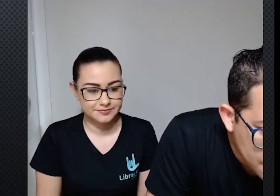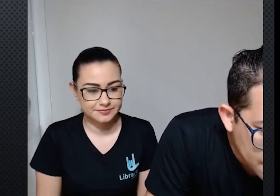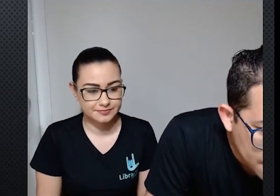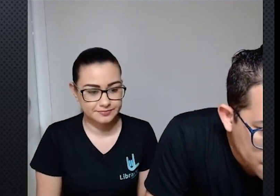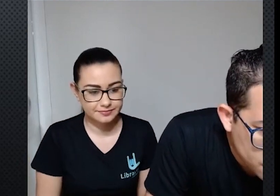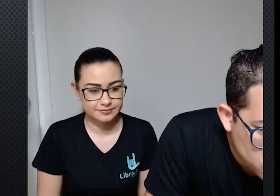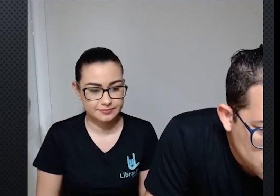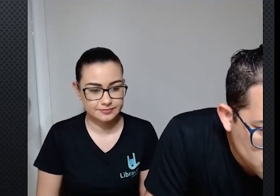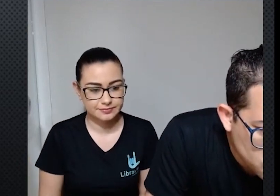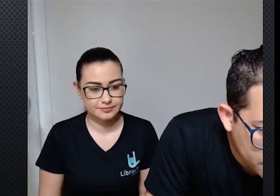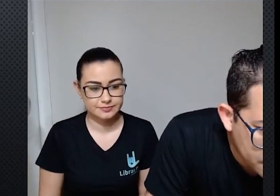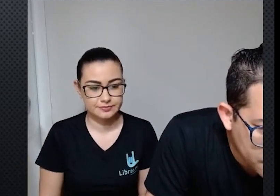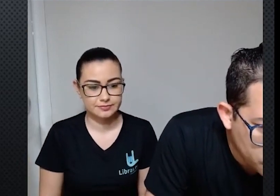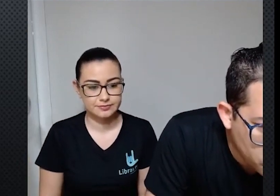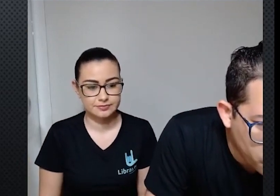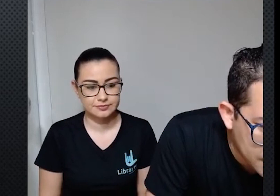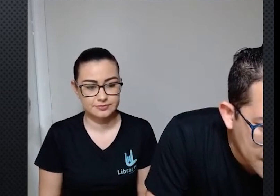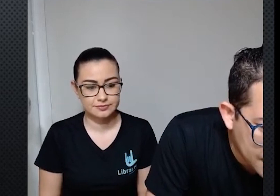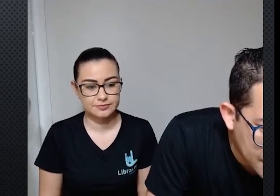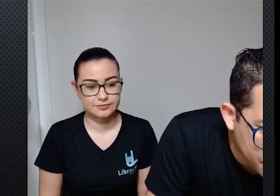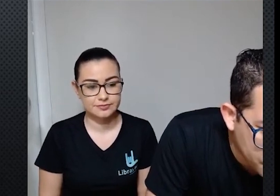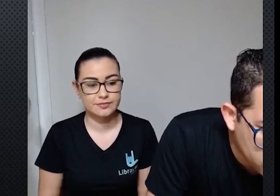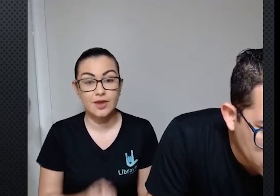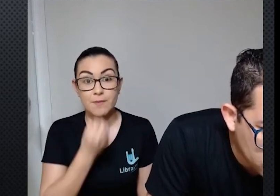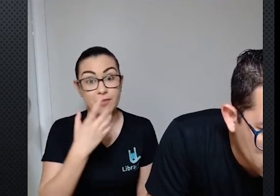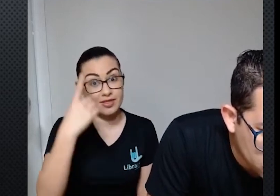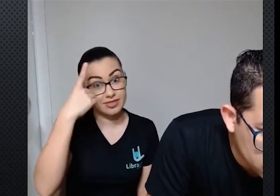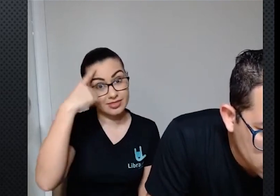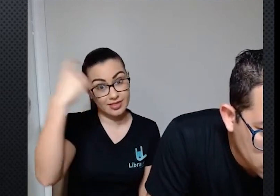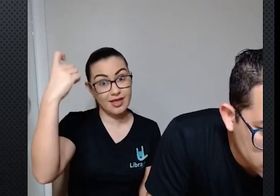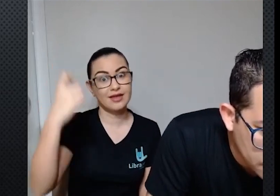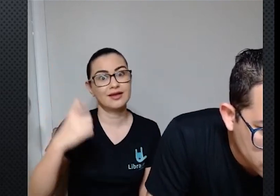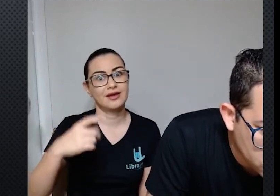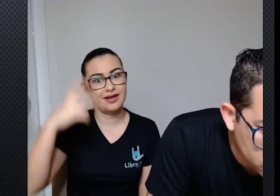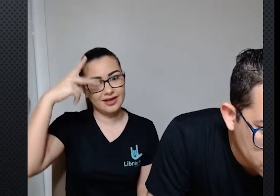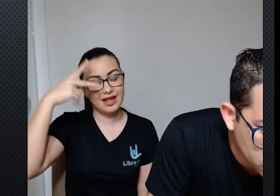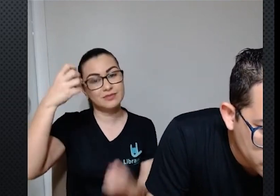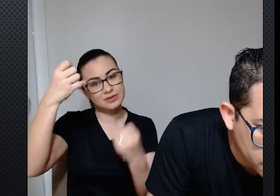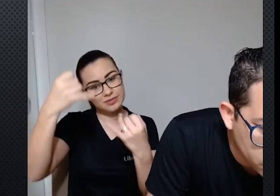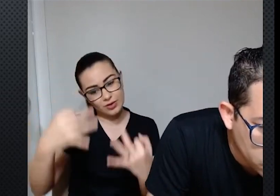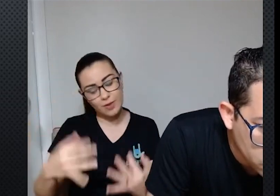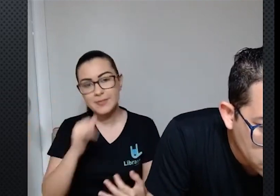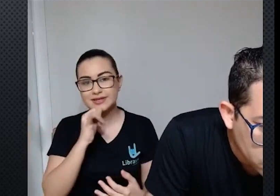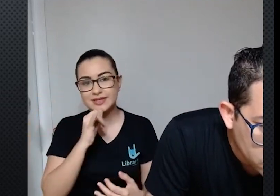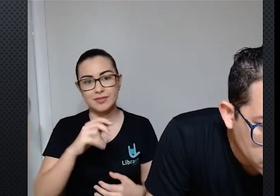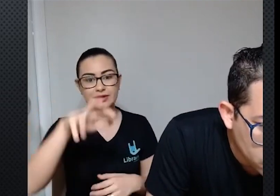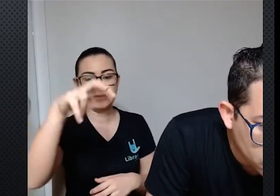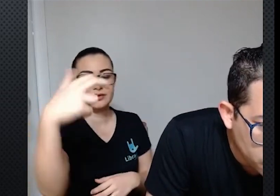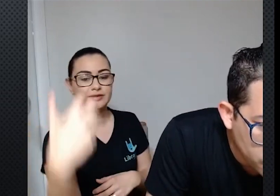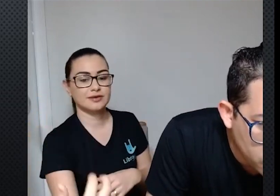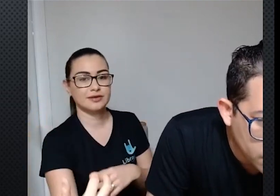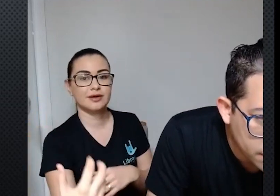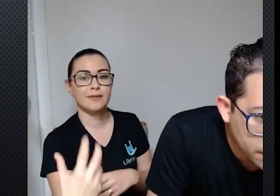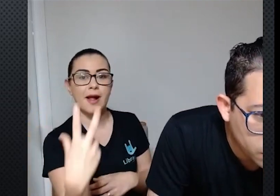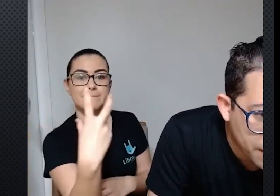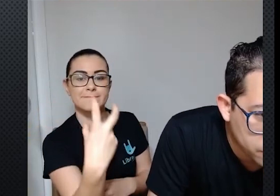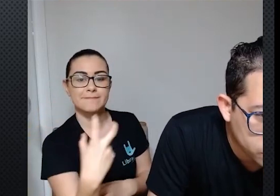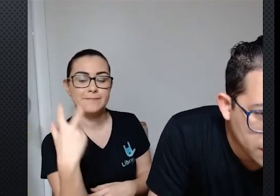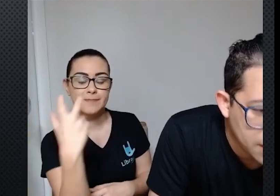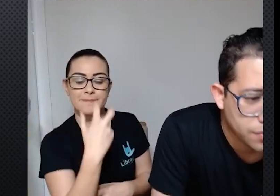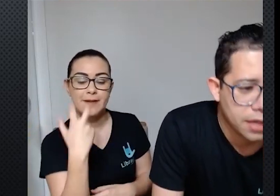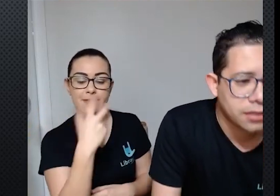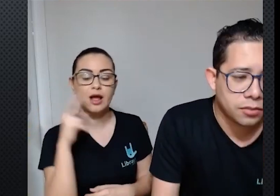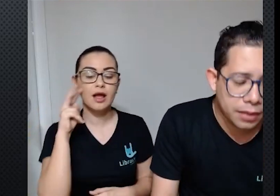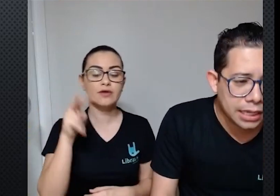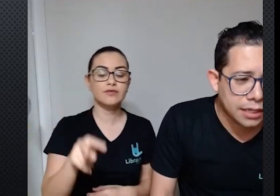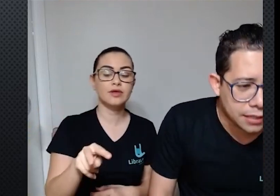Tá? A Tarciana falou, boa ideia, Kerman. Isso acontece constante comigo, de não ouvir ou não entender o pastor